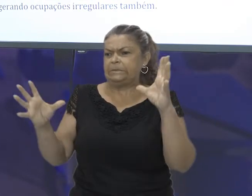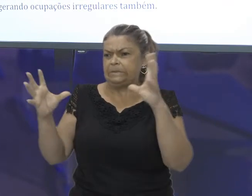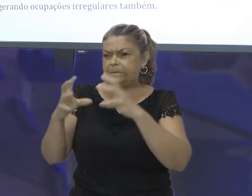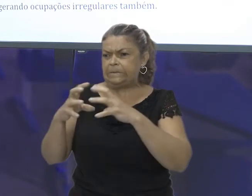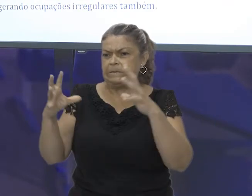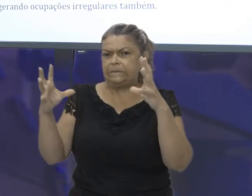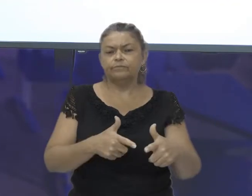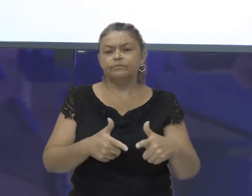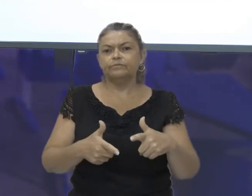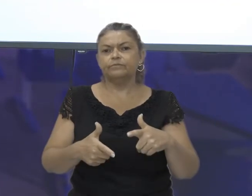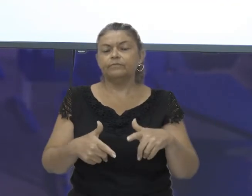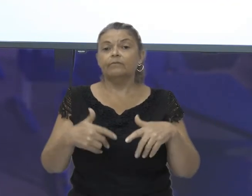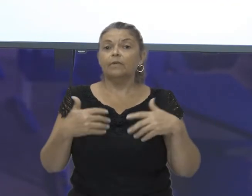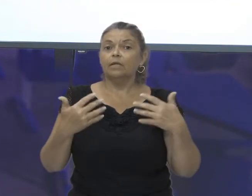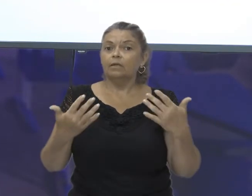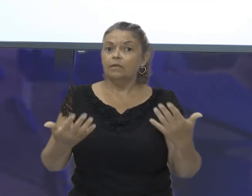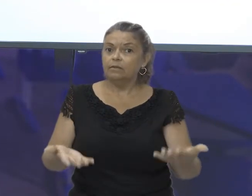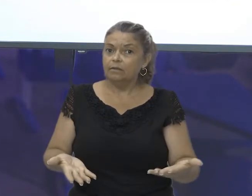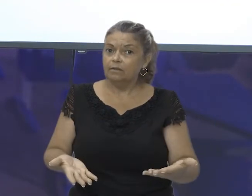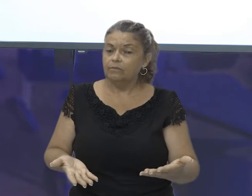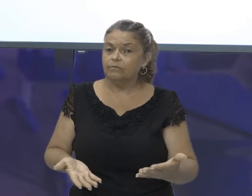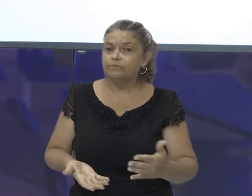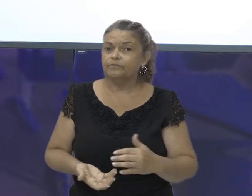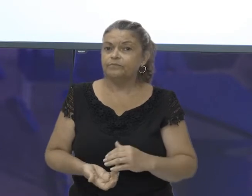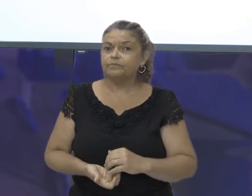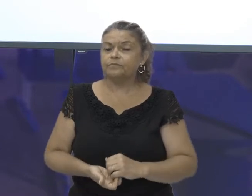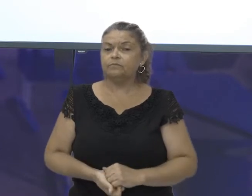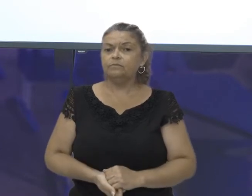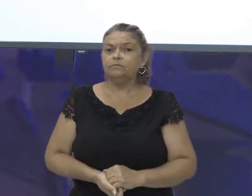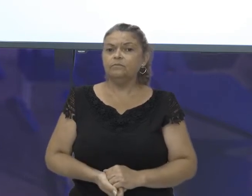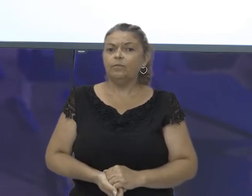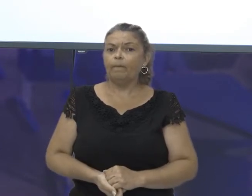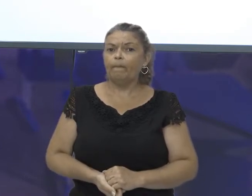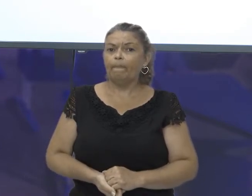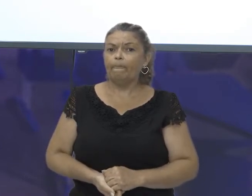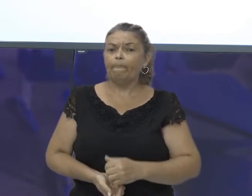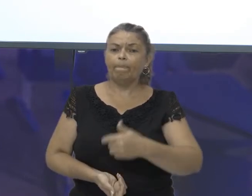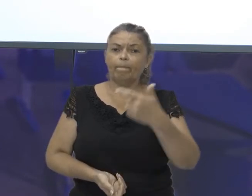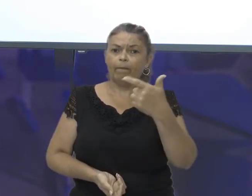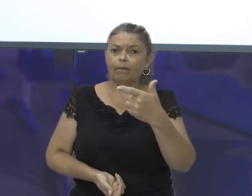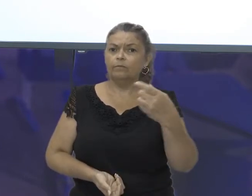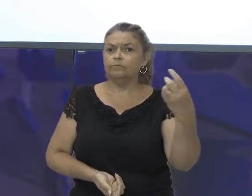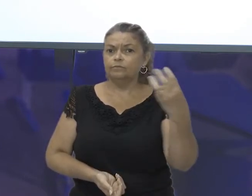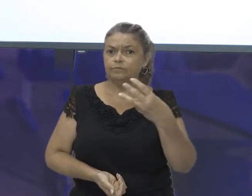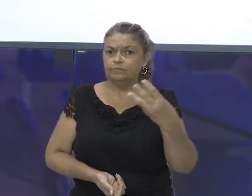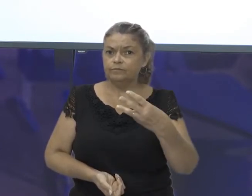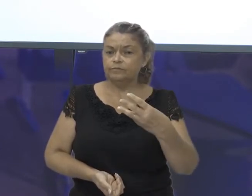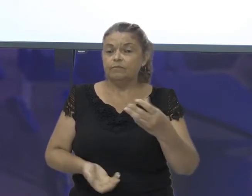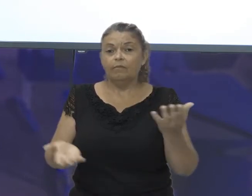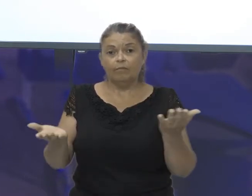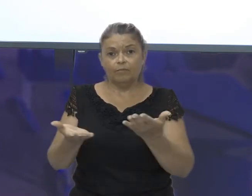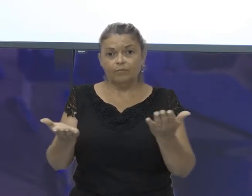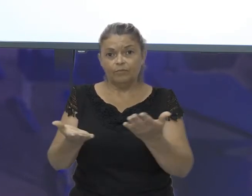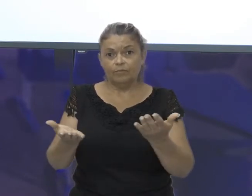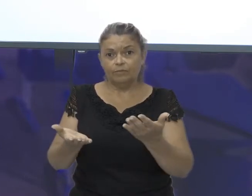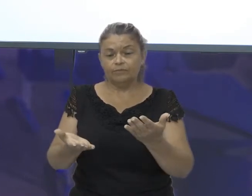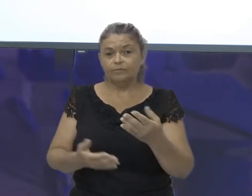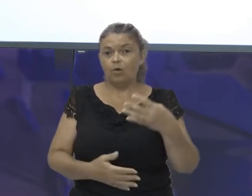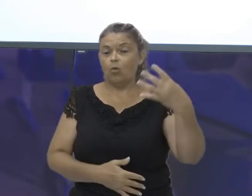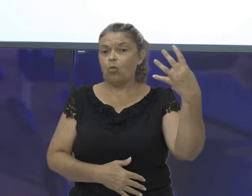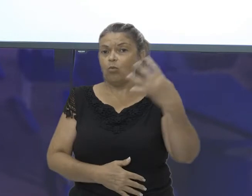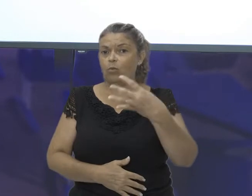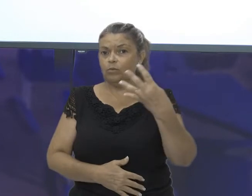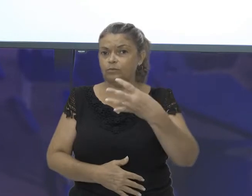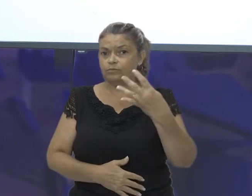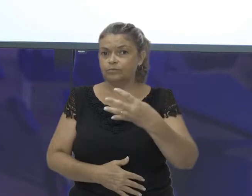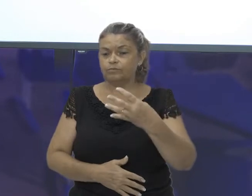conflitos, tá certo? Então, passamos do terceiro passo, vamos agora para o